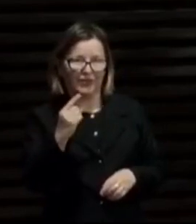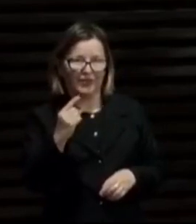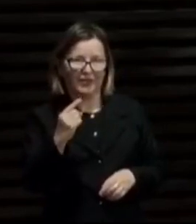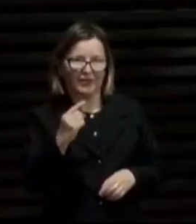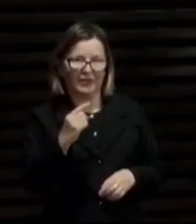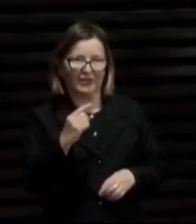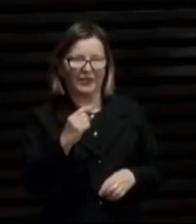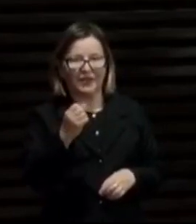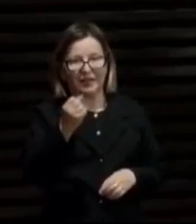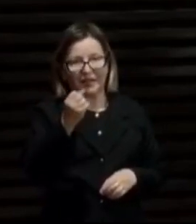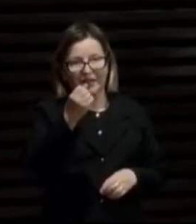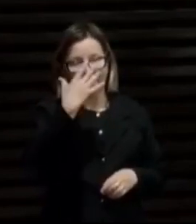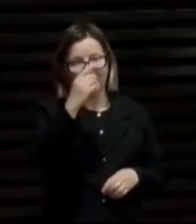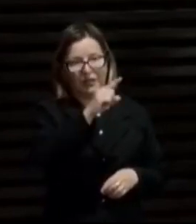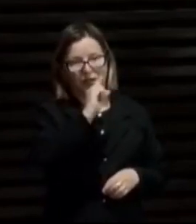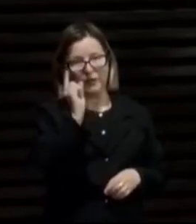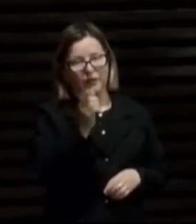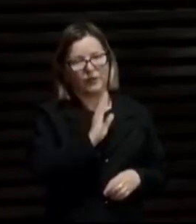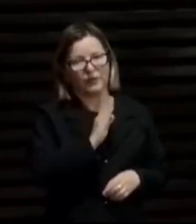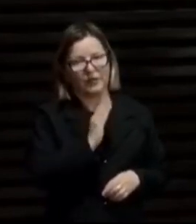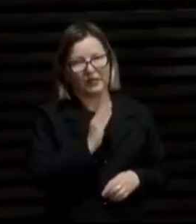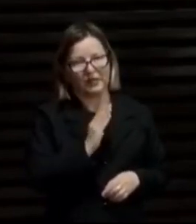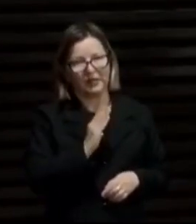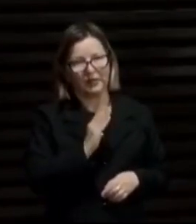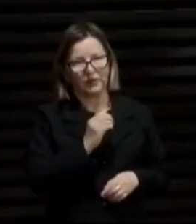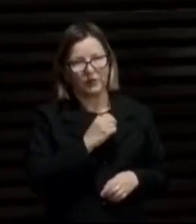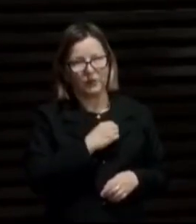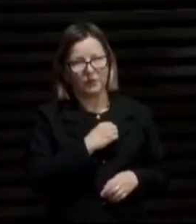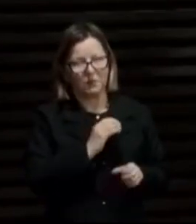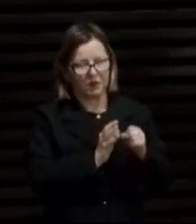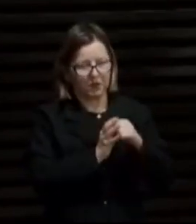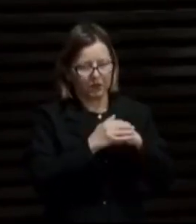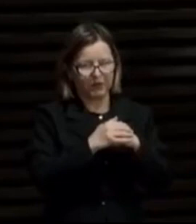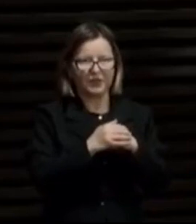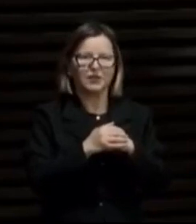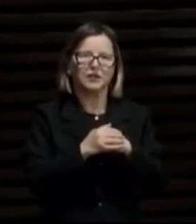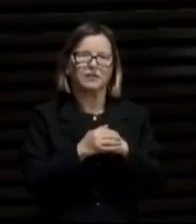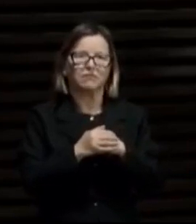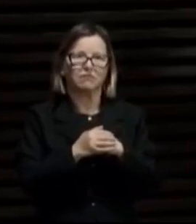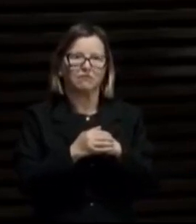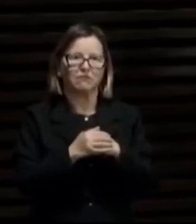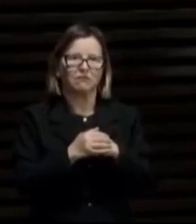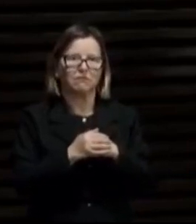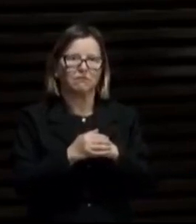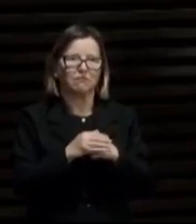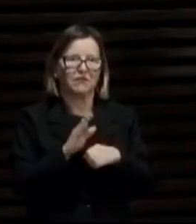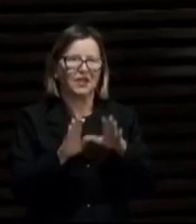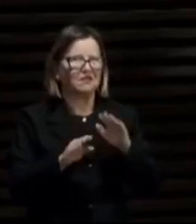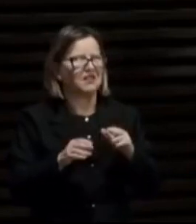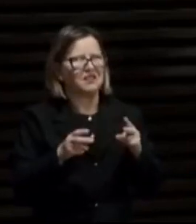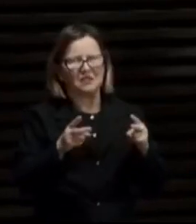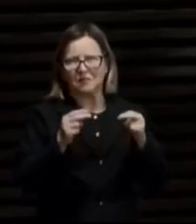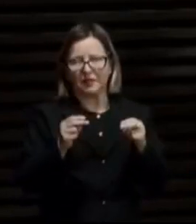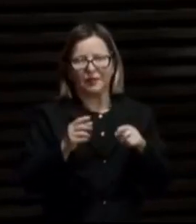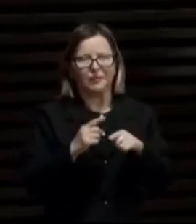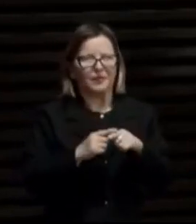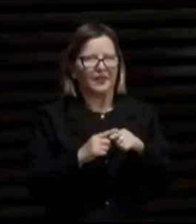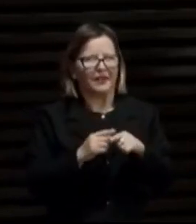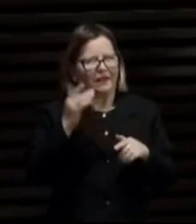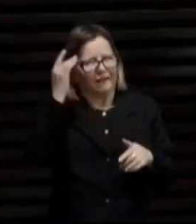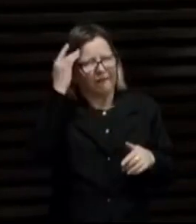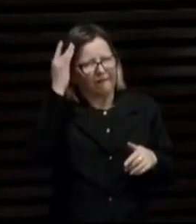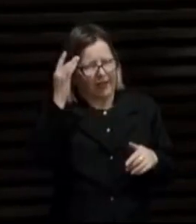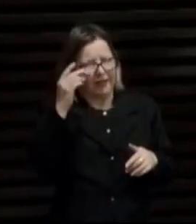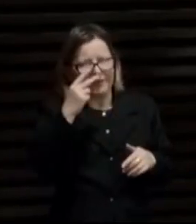esses pecados sutis que estão na nossa vida, que às vezes a gente não percebe, porque é mais fácil eu olhar o pecado do Maurício